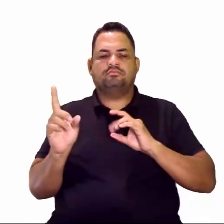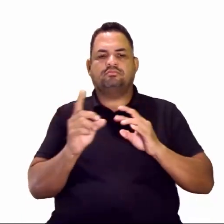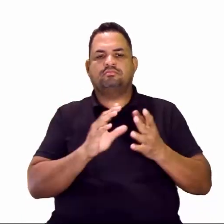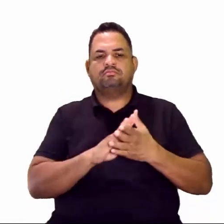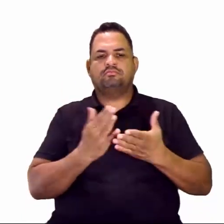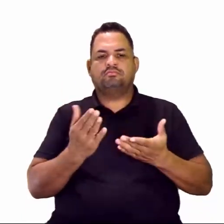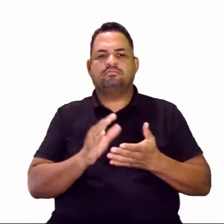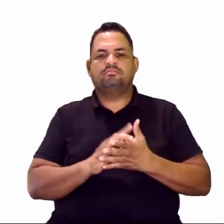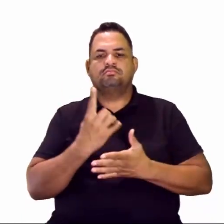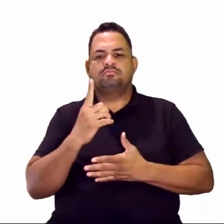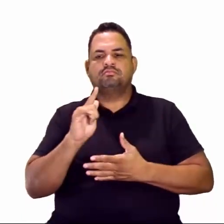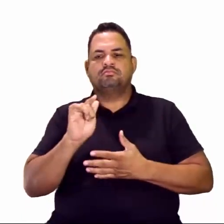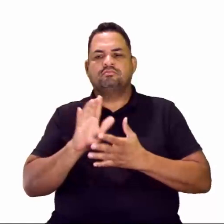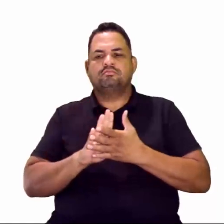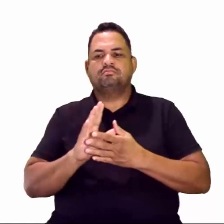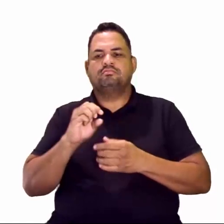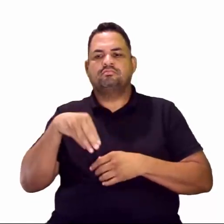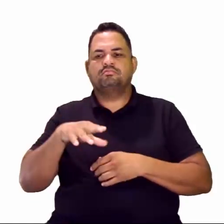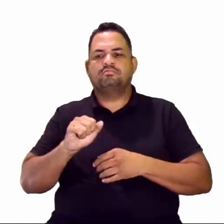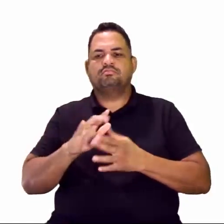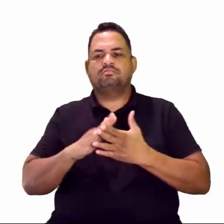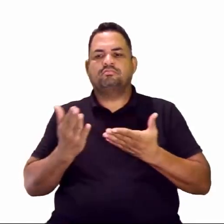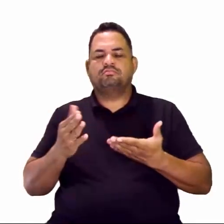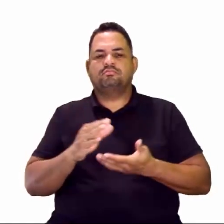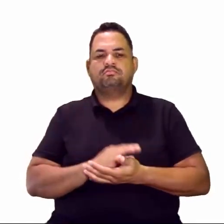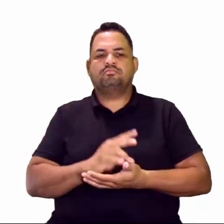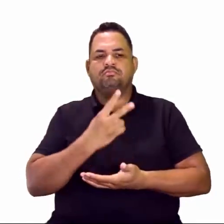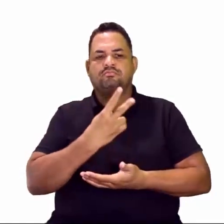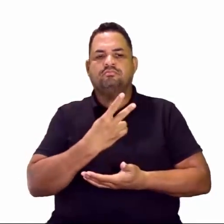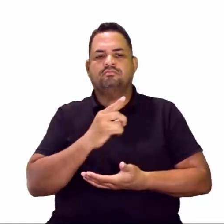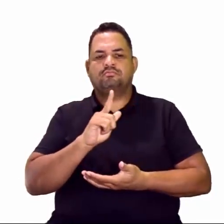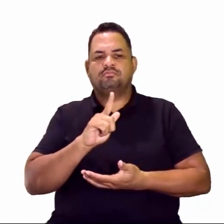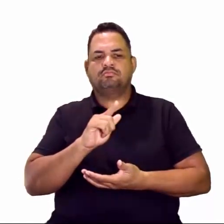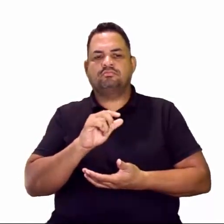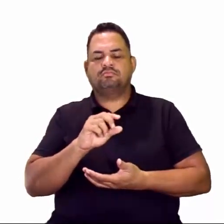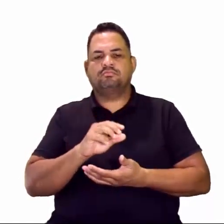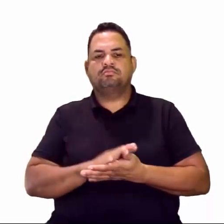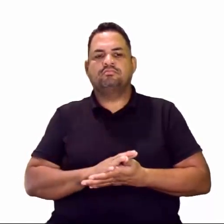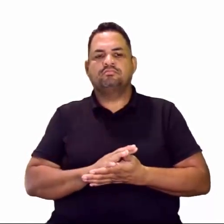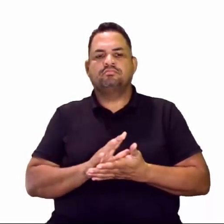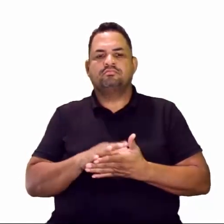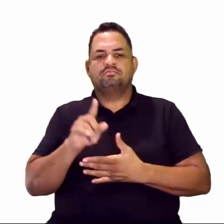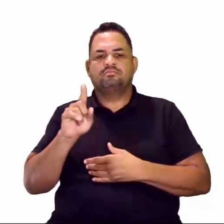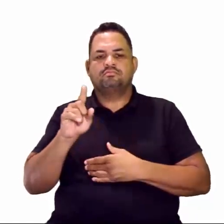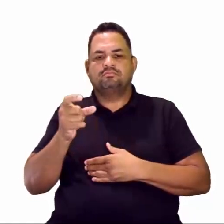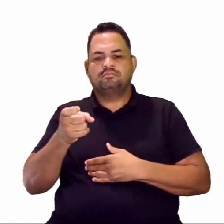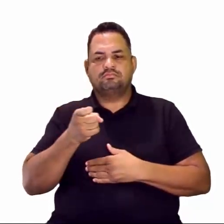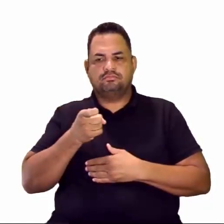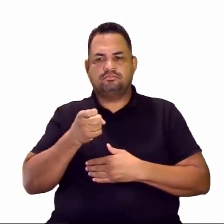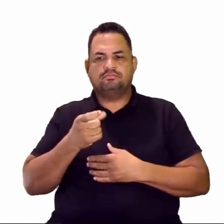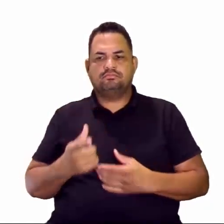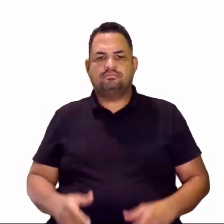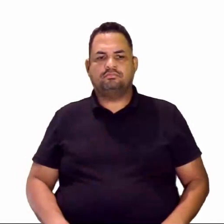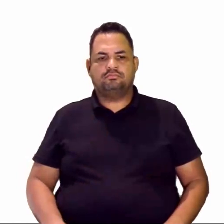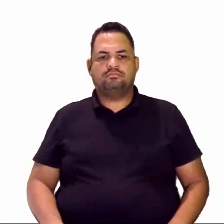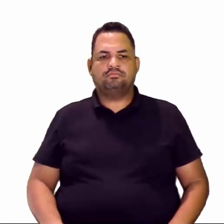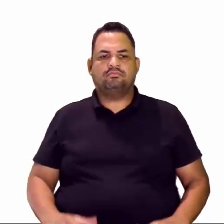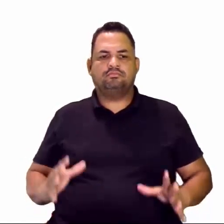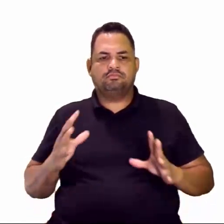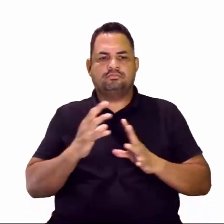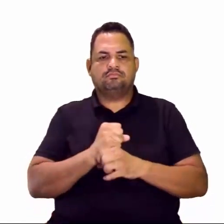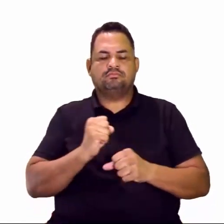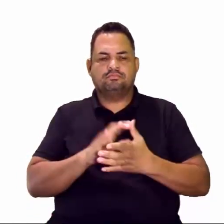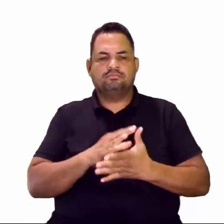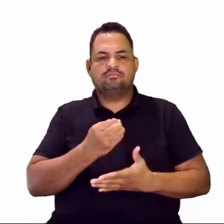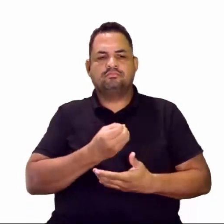átomo corresponde a 1 grama por mol, então dizemos que 2 gramas corresponde a X. E aí,